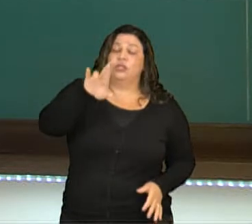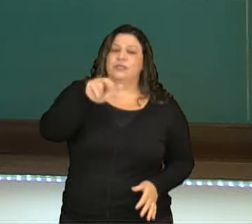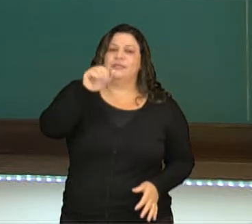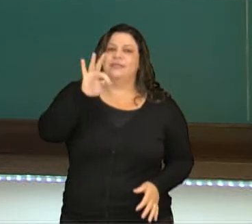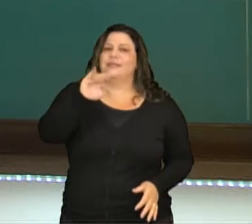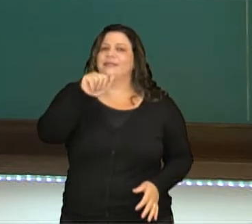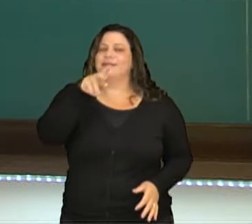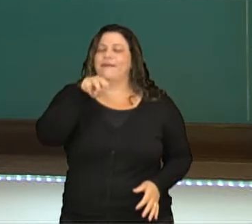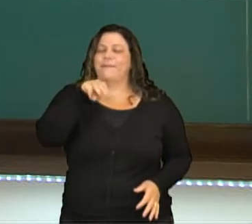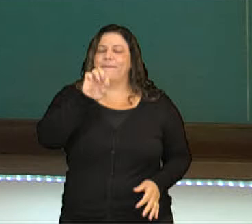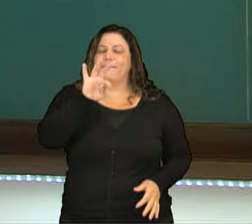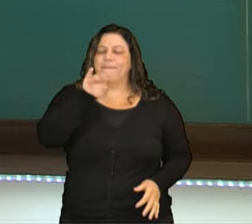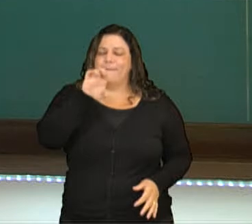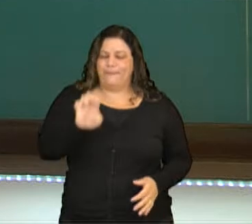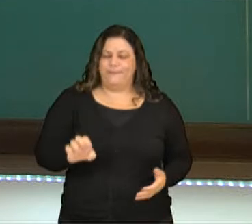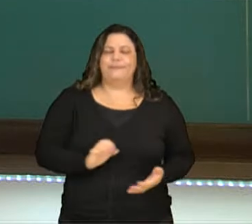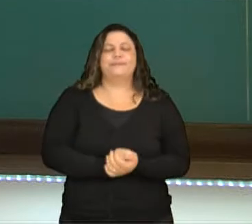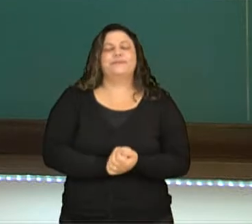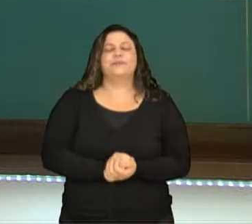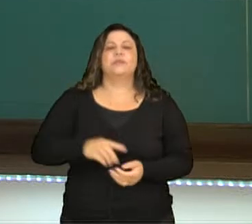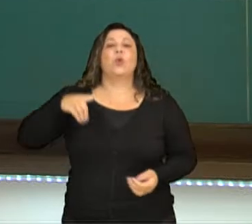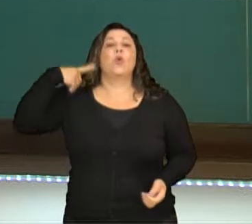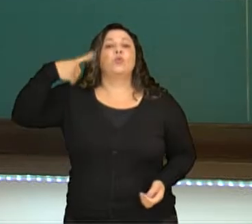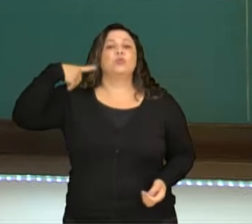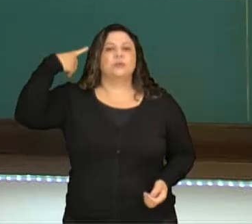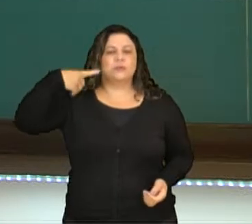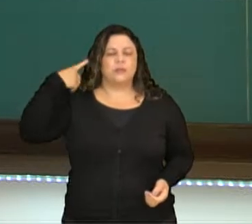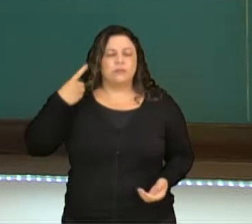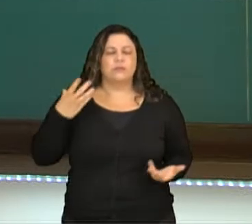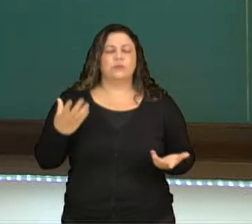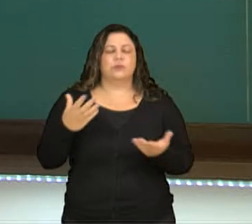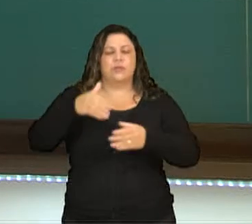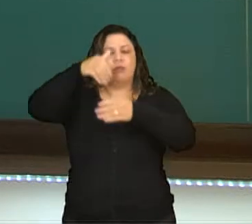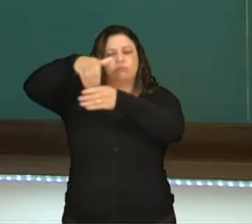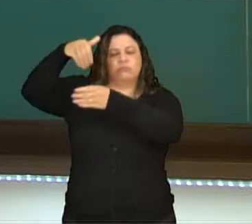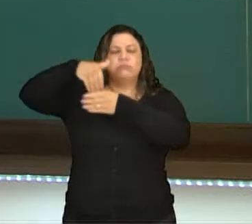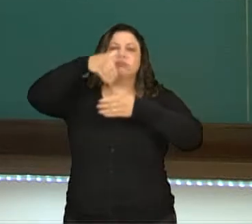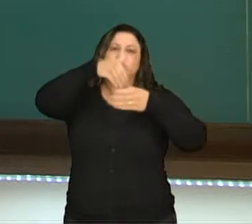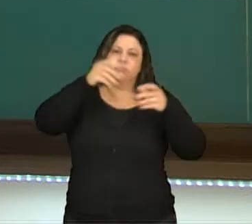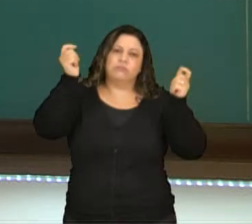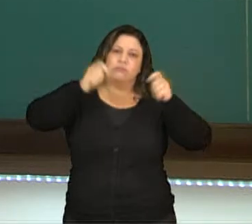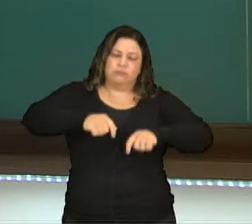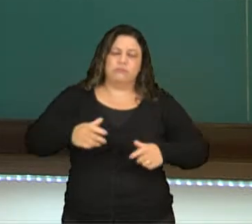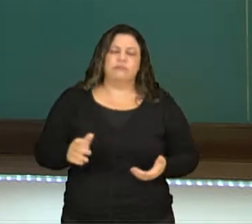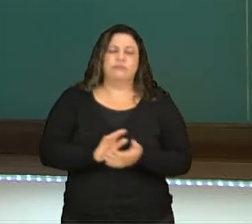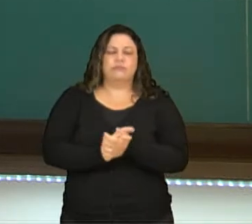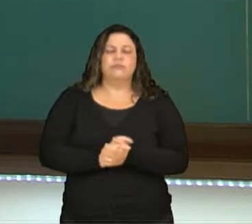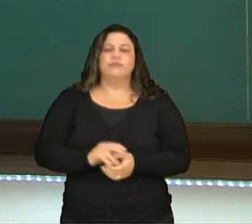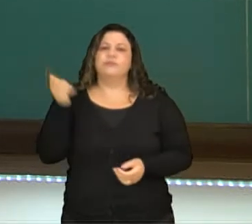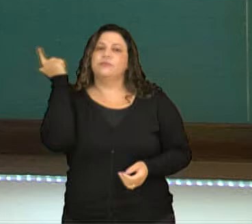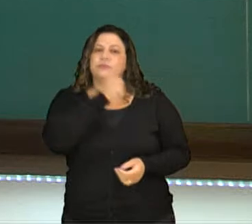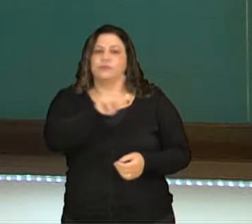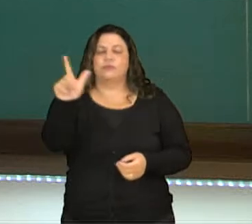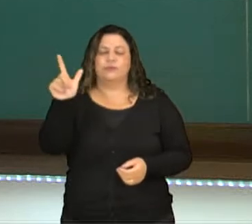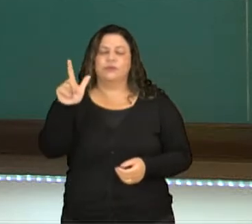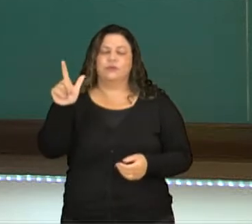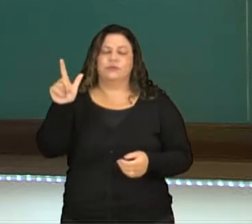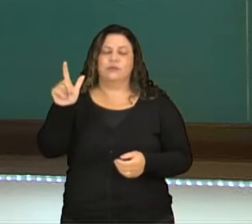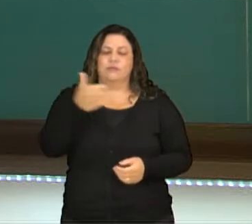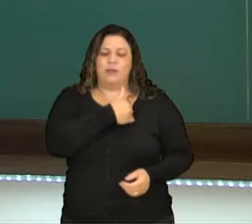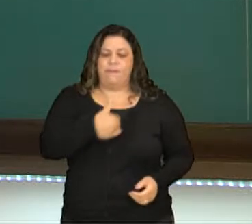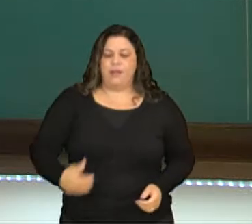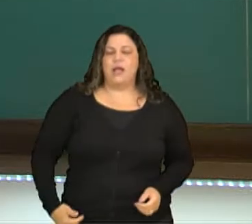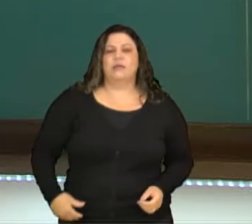que fizeram a Constituição, e o Getúlio Vargas venceu essa disputa indireta e se tornou presidente para um mandato